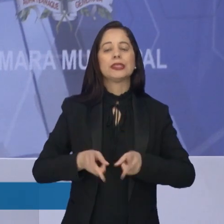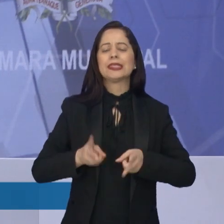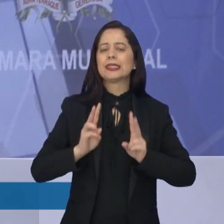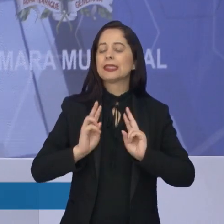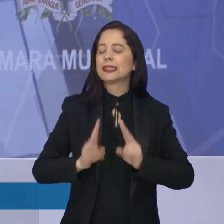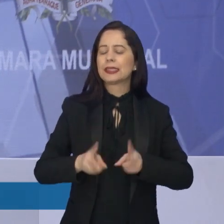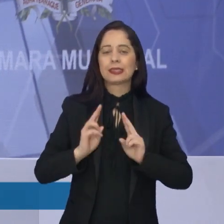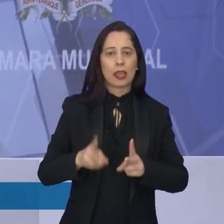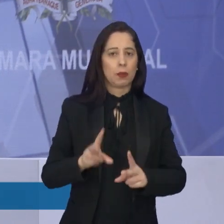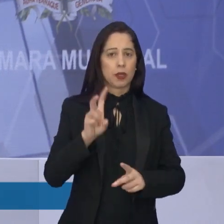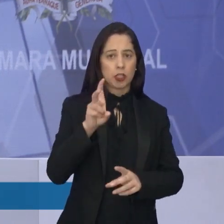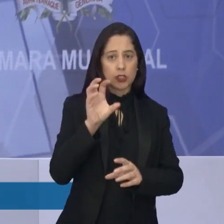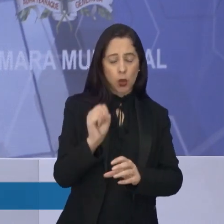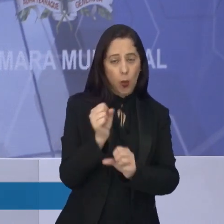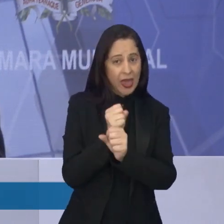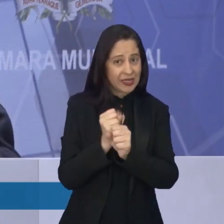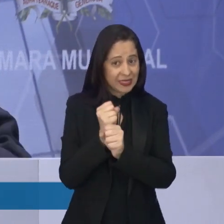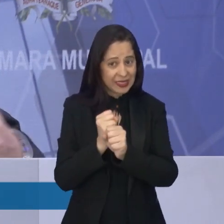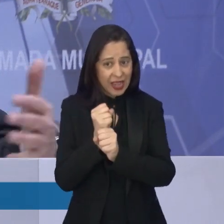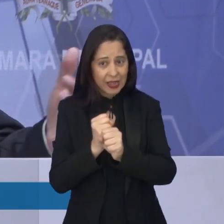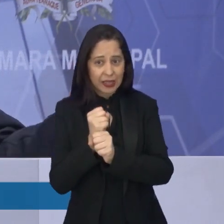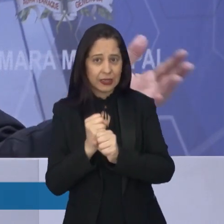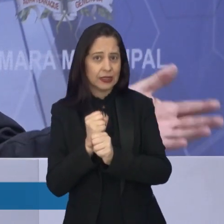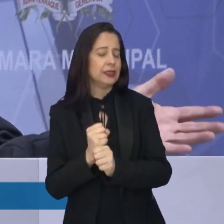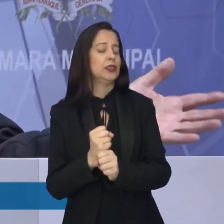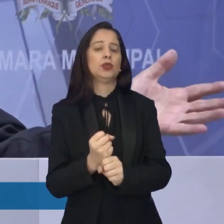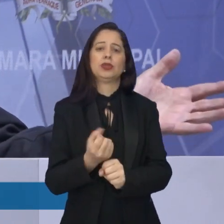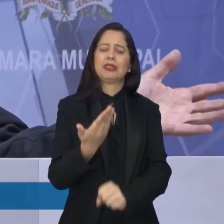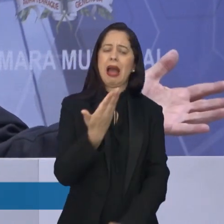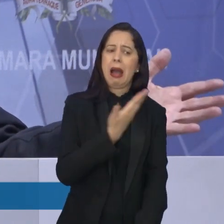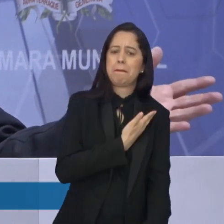últimos 50 anos, fossem amigos pessoais em casa,